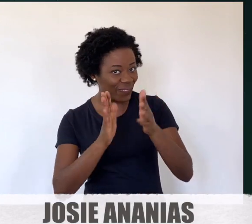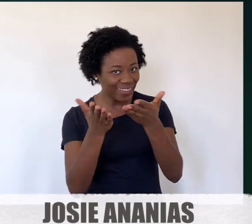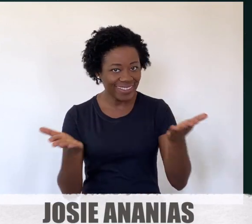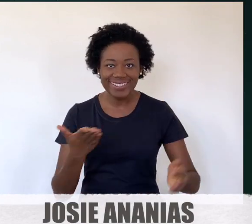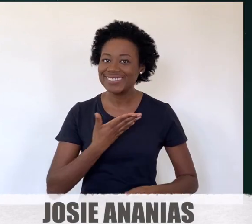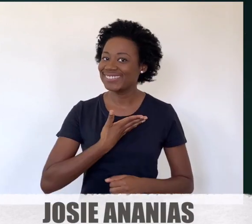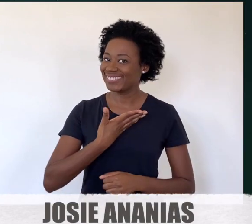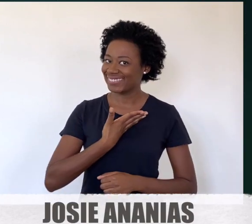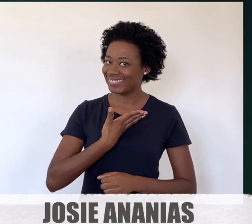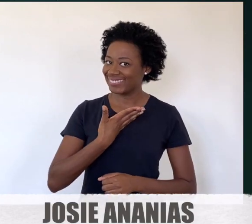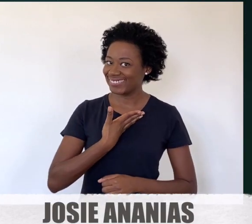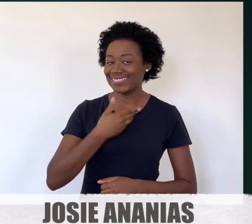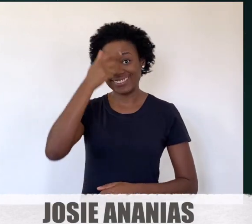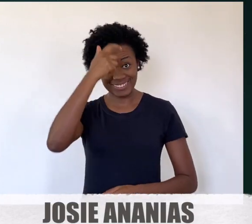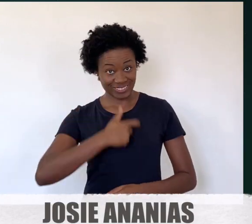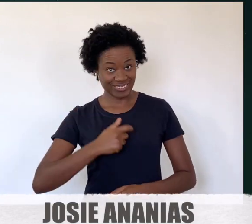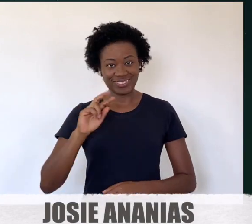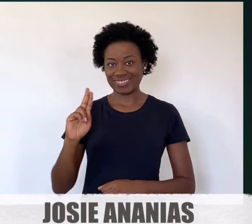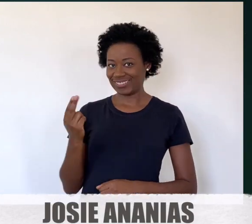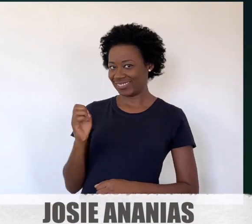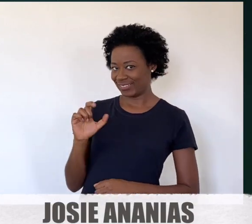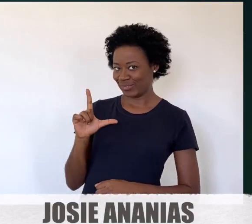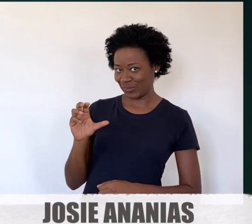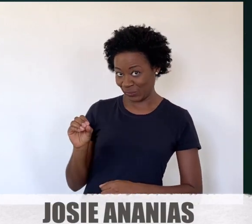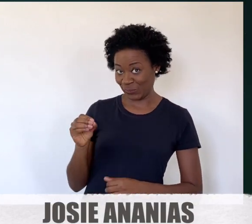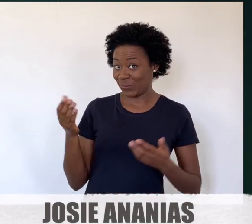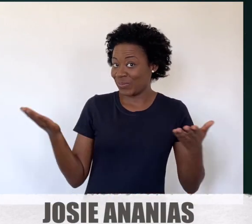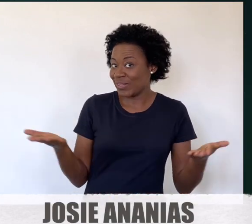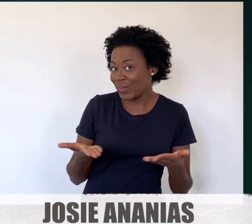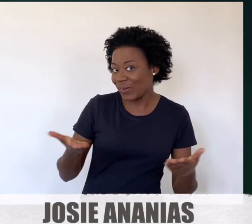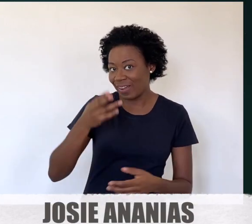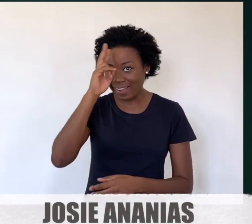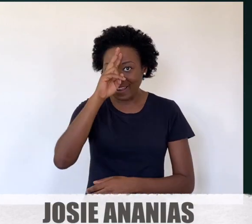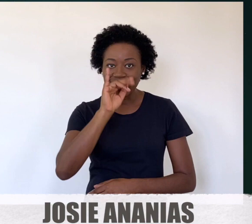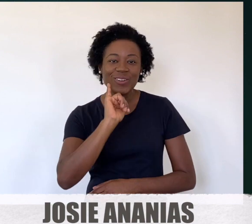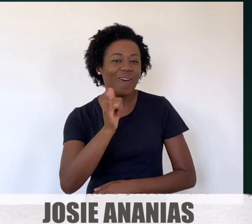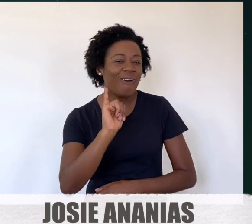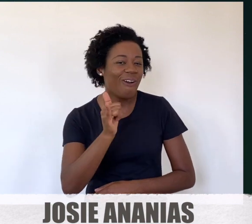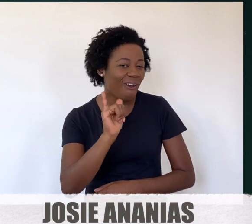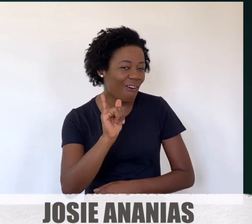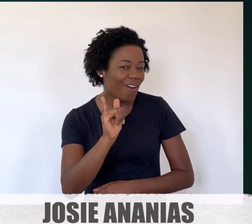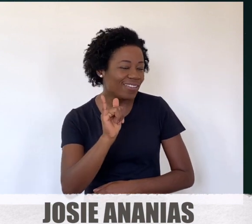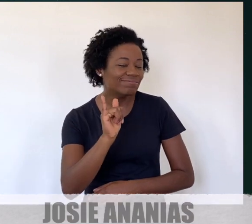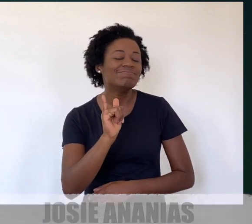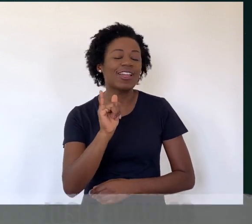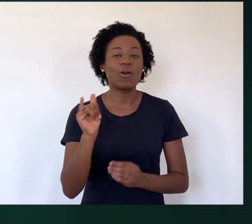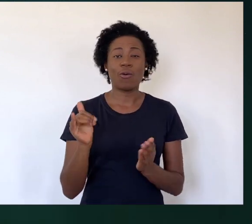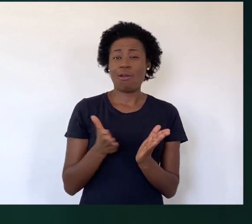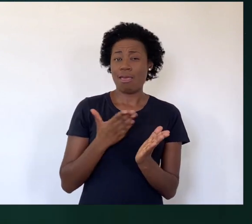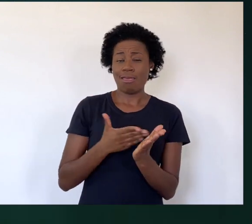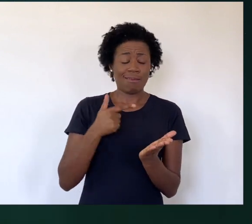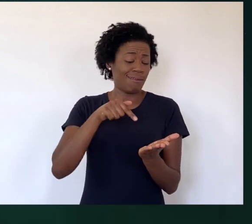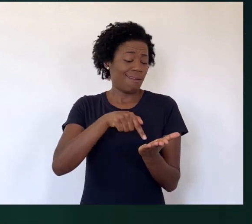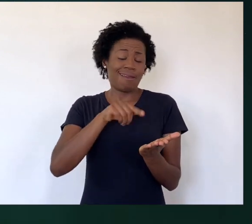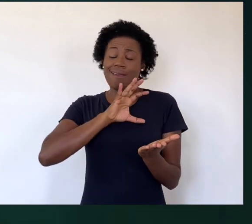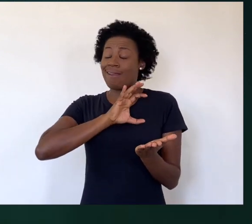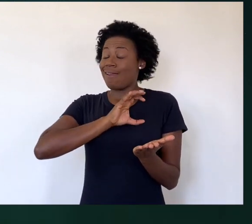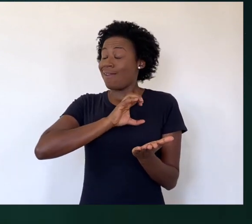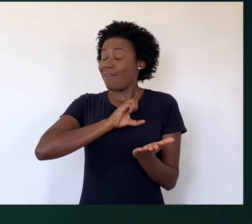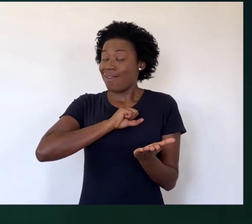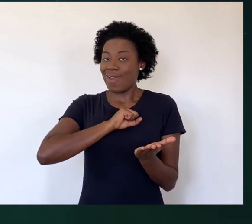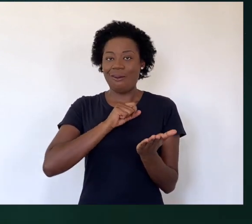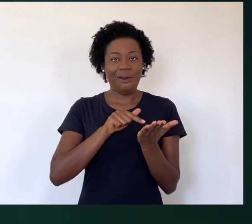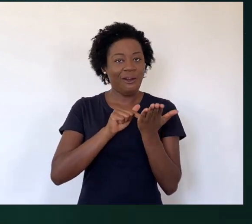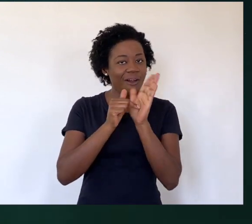Oi, meus amigos! Eu sou a Elo e hoje eu vou contar uma história para vocês de um livro que eu gosto muito,